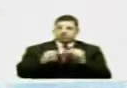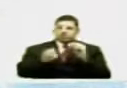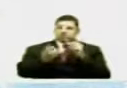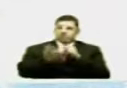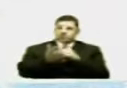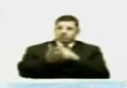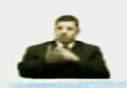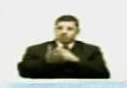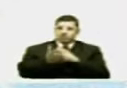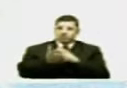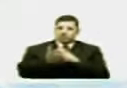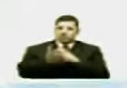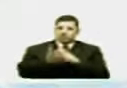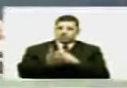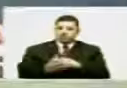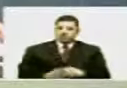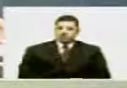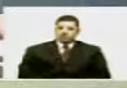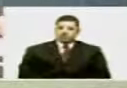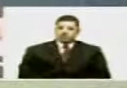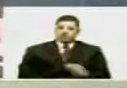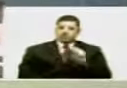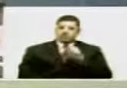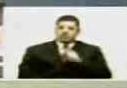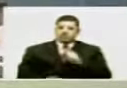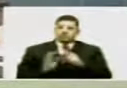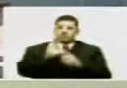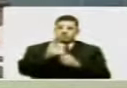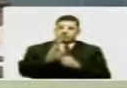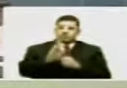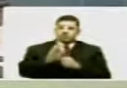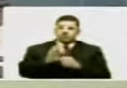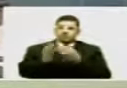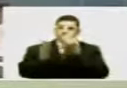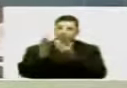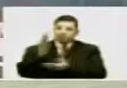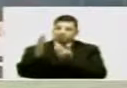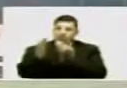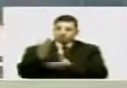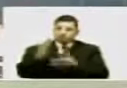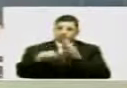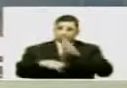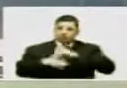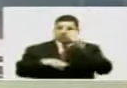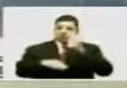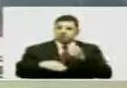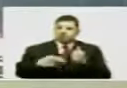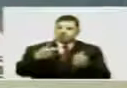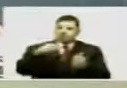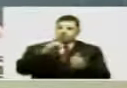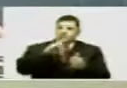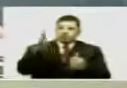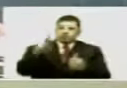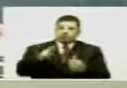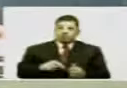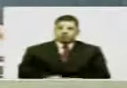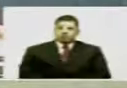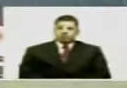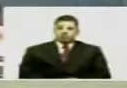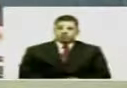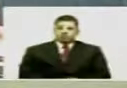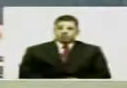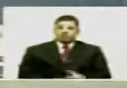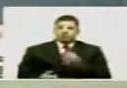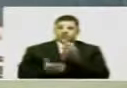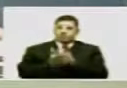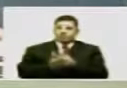fosse uma verdade, deputado Zé Ricardo, ela significaria um prejuízo de mais de 2 bilhões de reais para